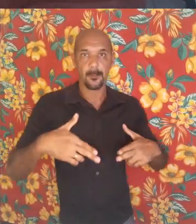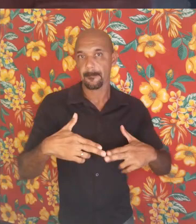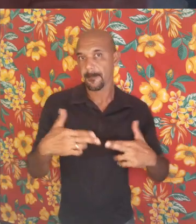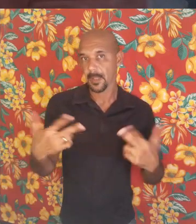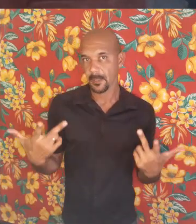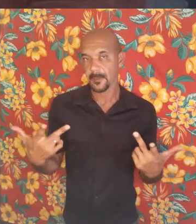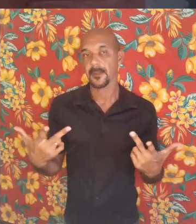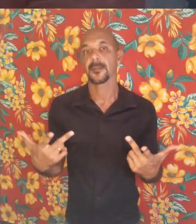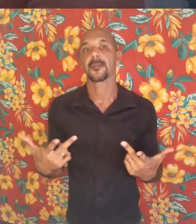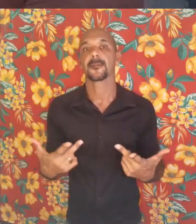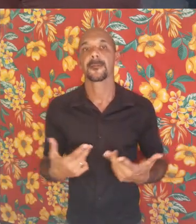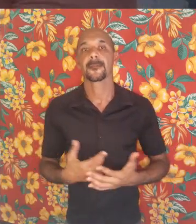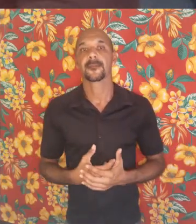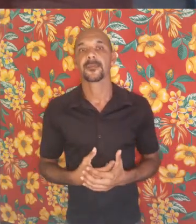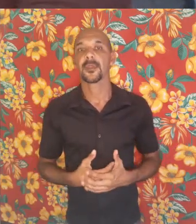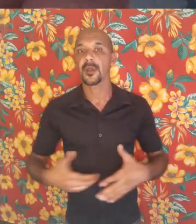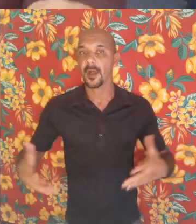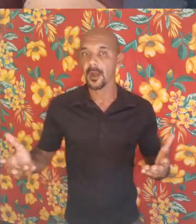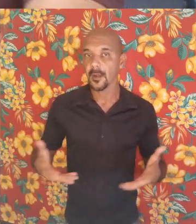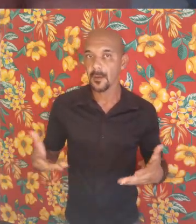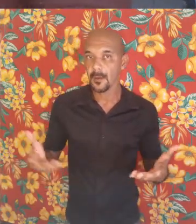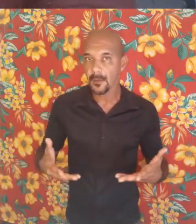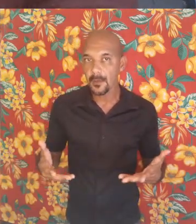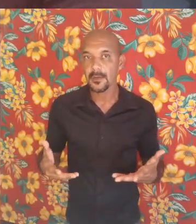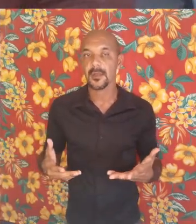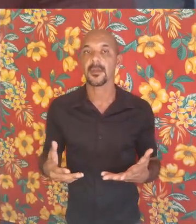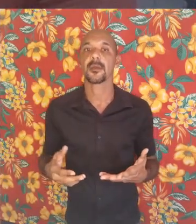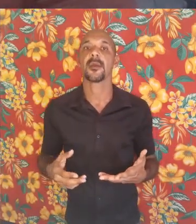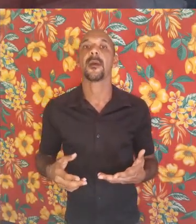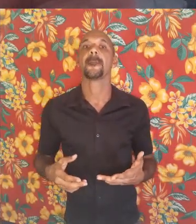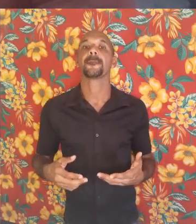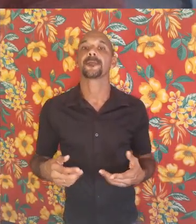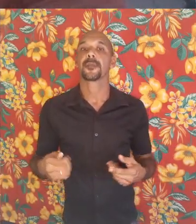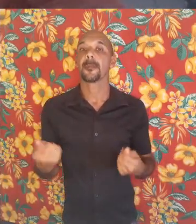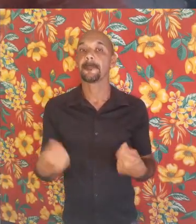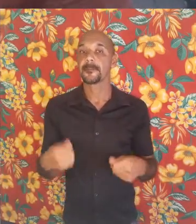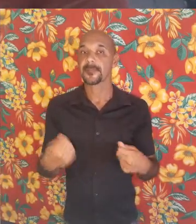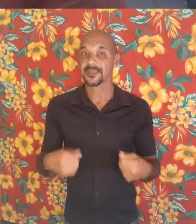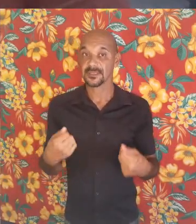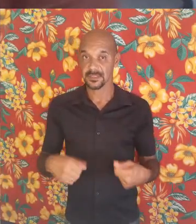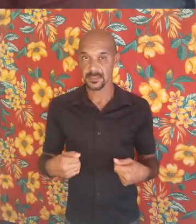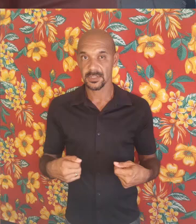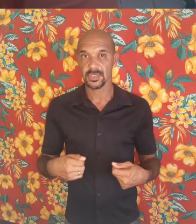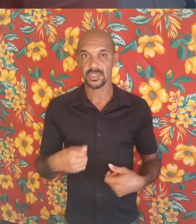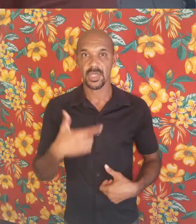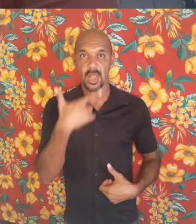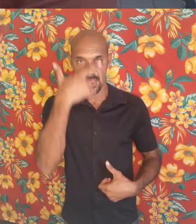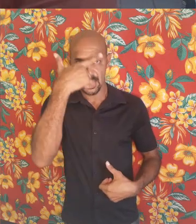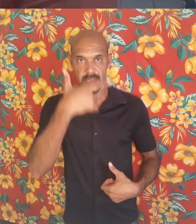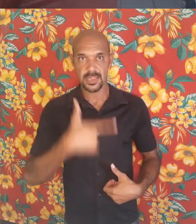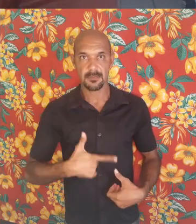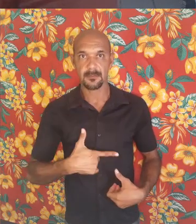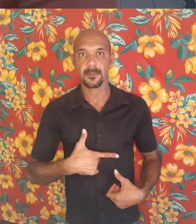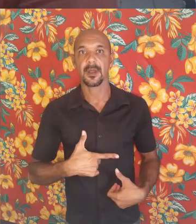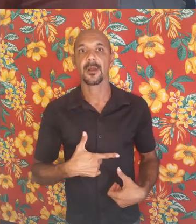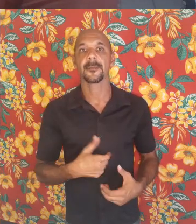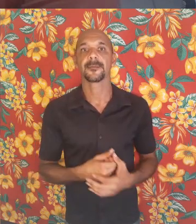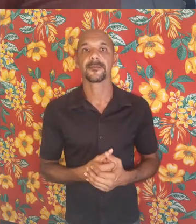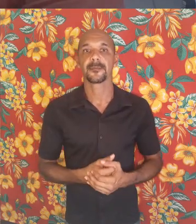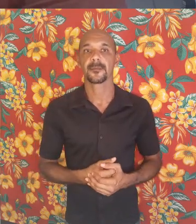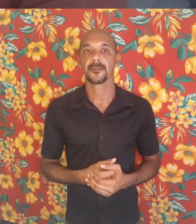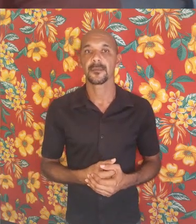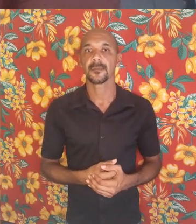passou, né? Agora vamos à limpeza e pintura. A limpeza, para tirar restantes